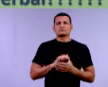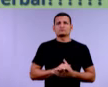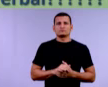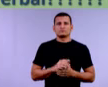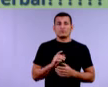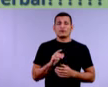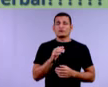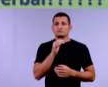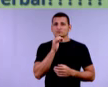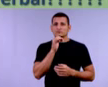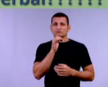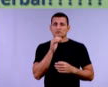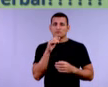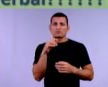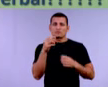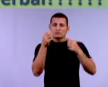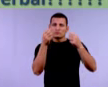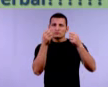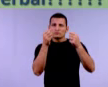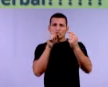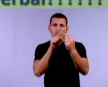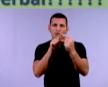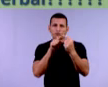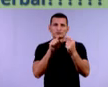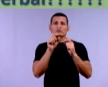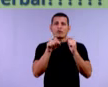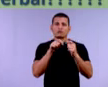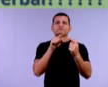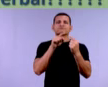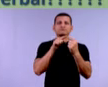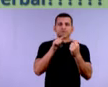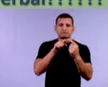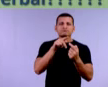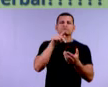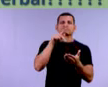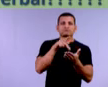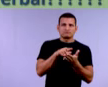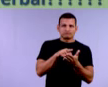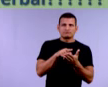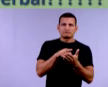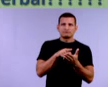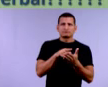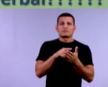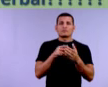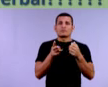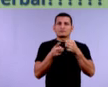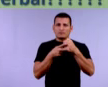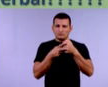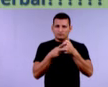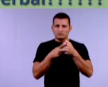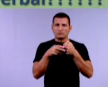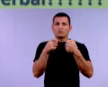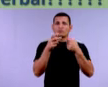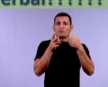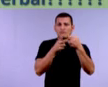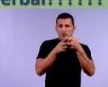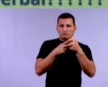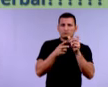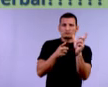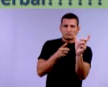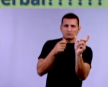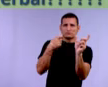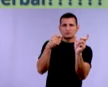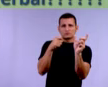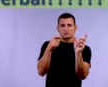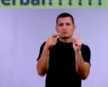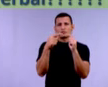em concordância, nós pegamos de concordar mesmo, concordância verbal. O verbo tem que concordar com o